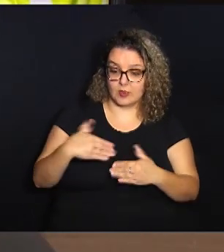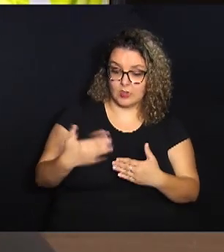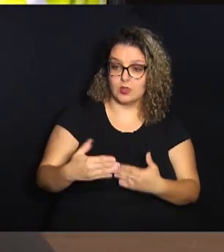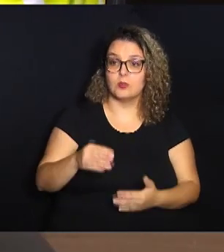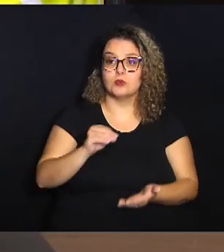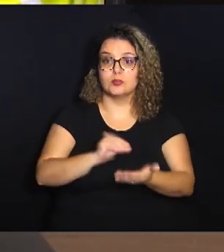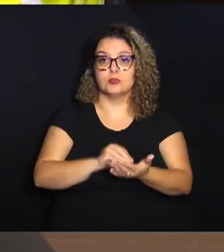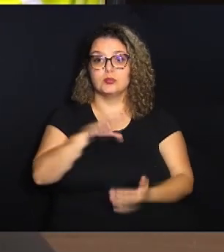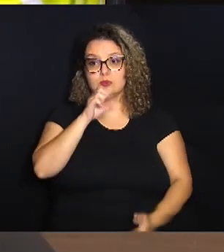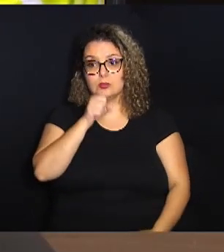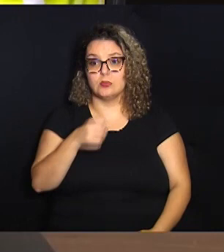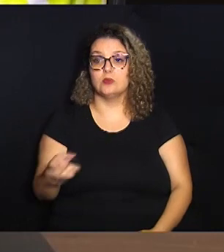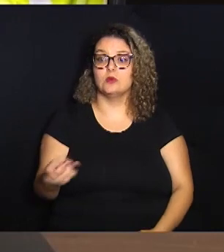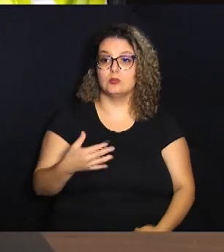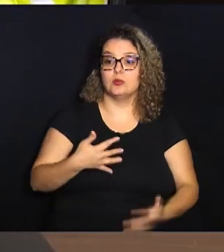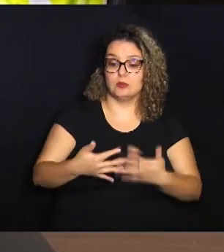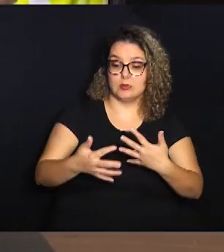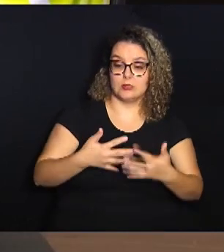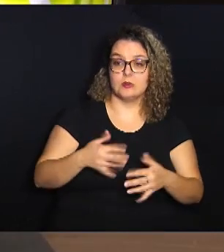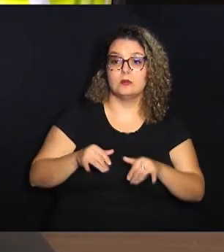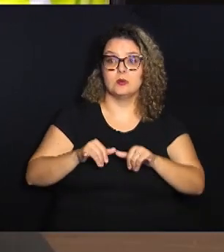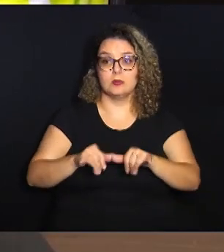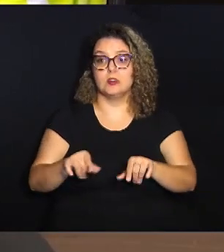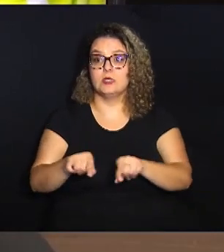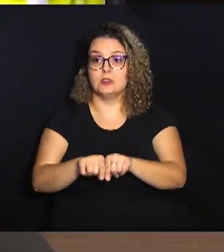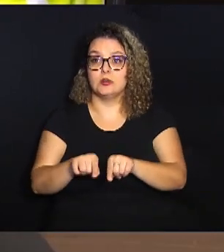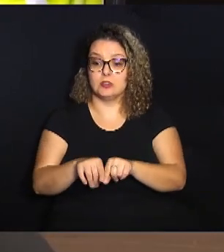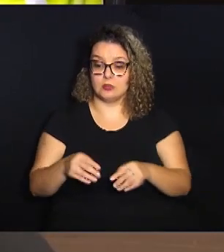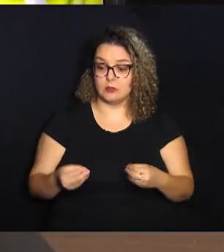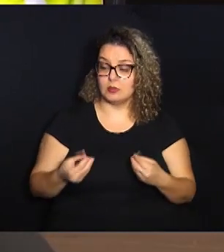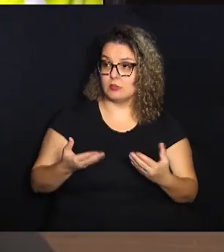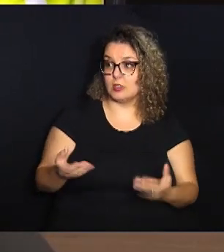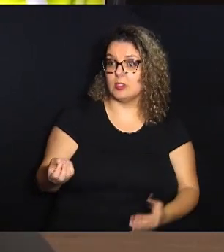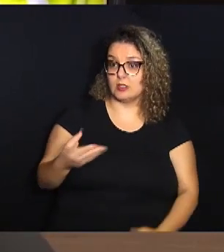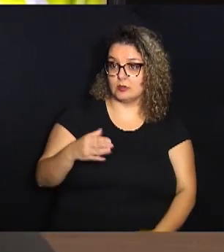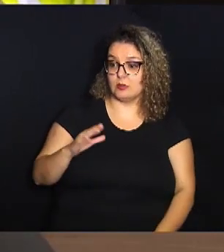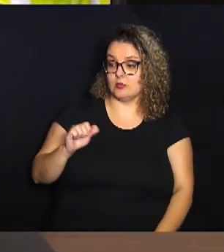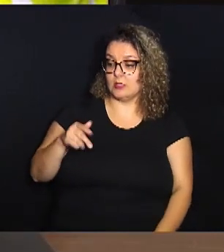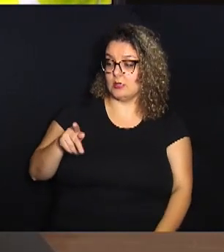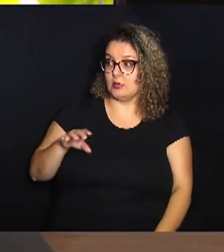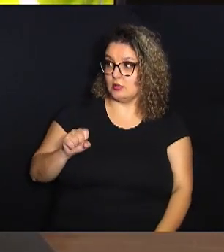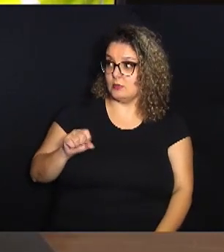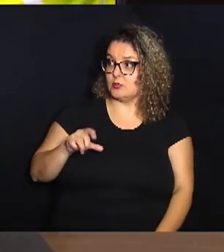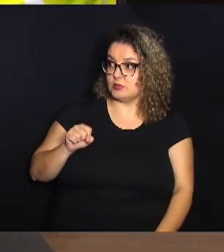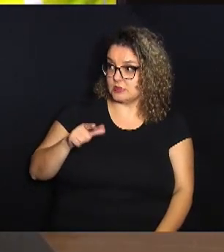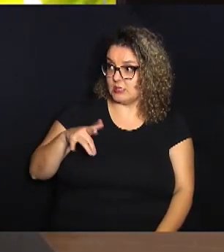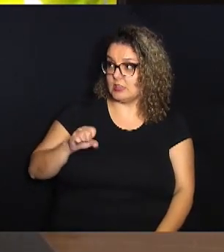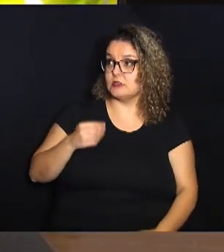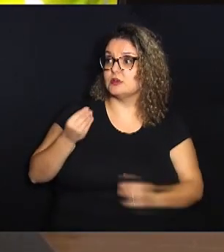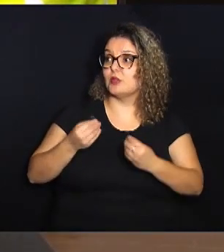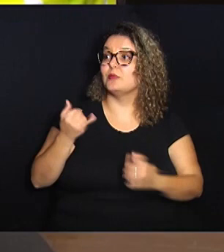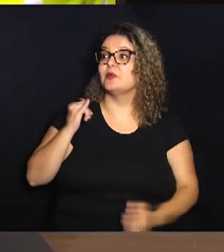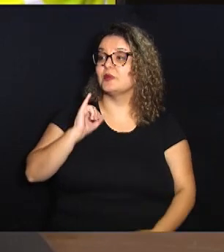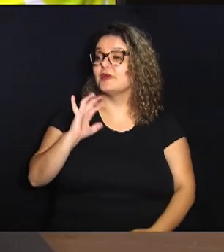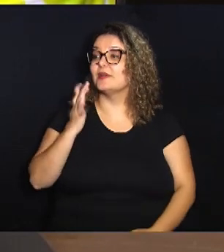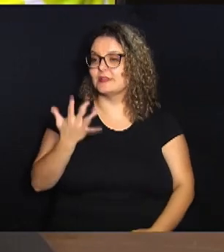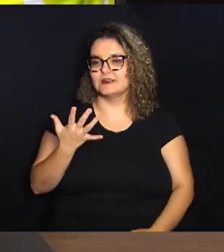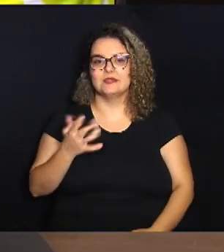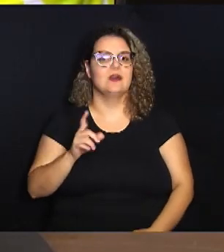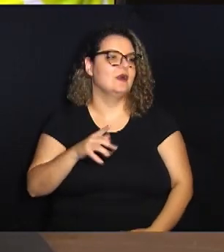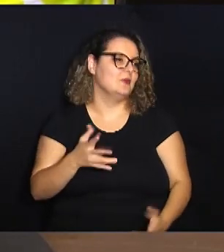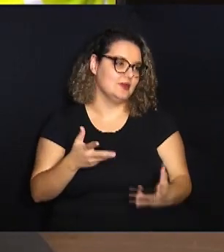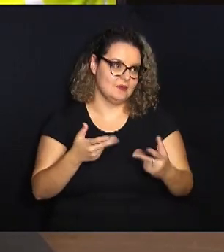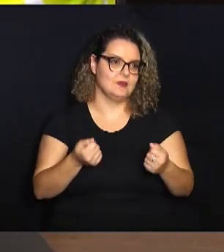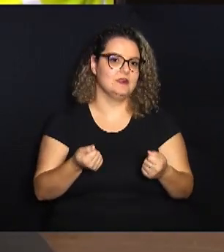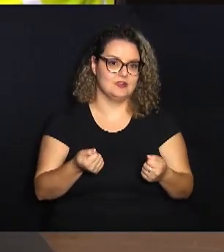sábado o novo terminal mercado e também foi entregue a nova Campos Sales. Me fala como foi. Foi fantástico. E aí foi